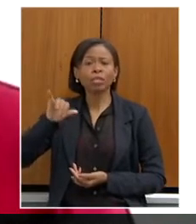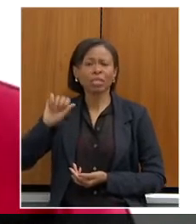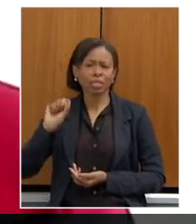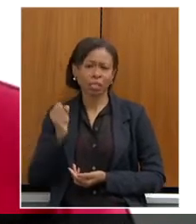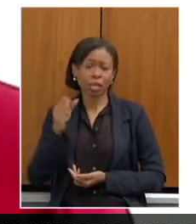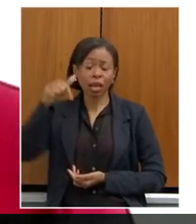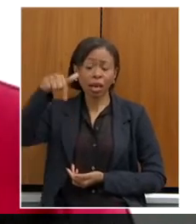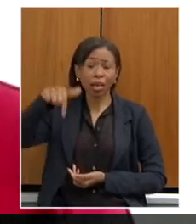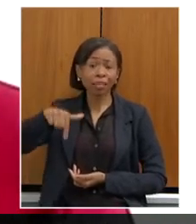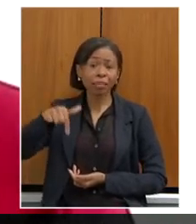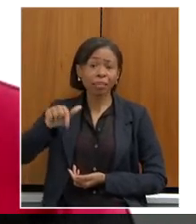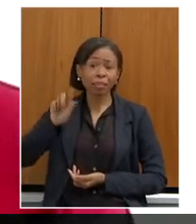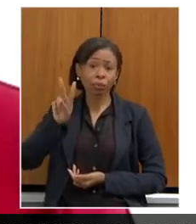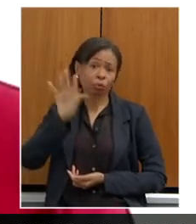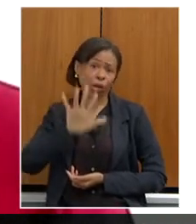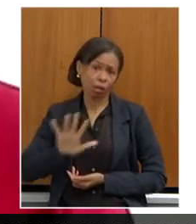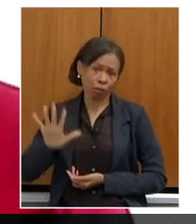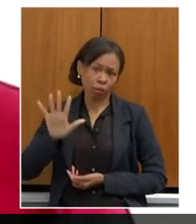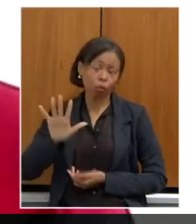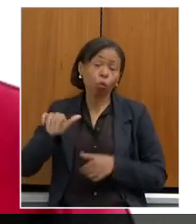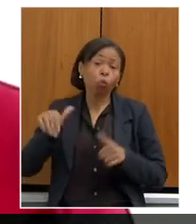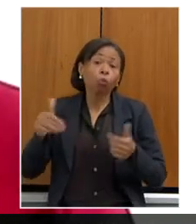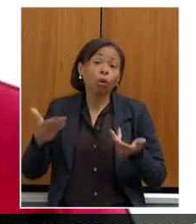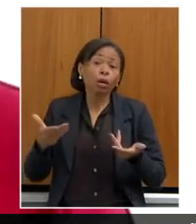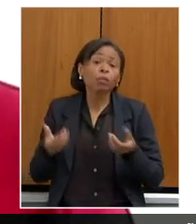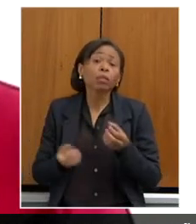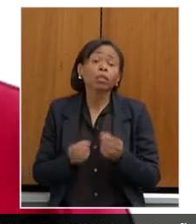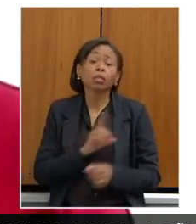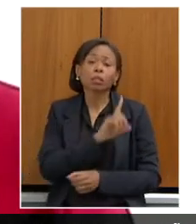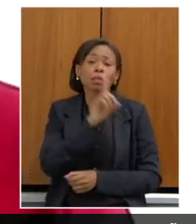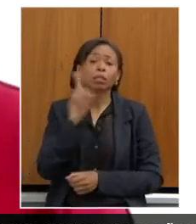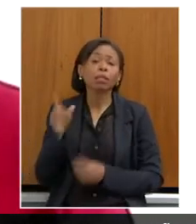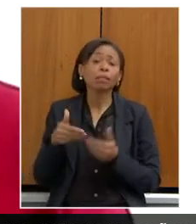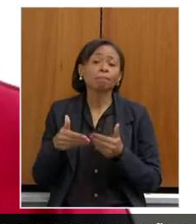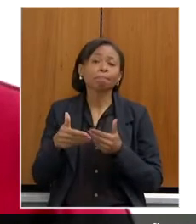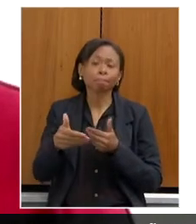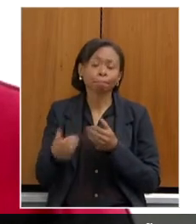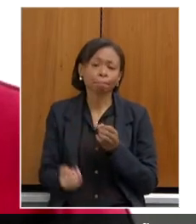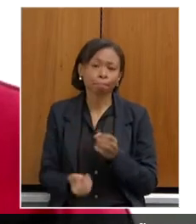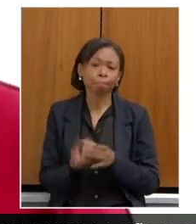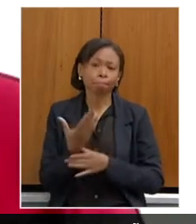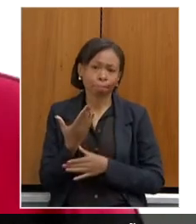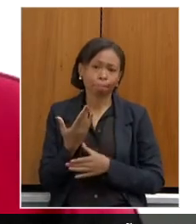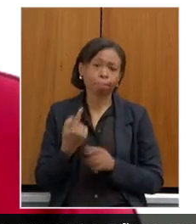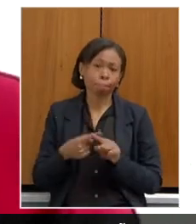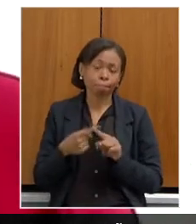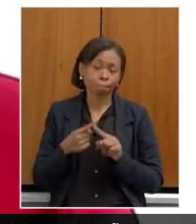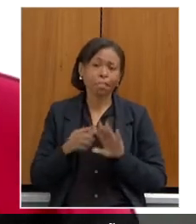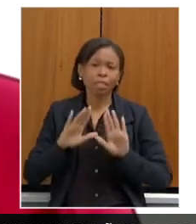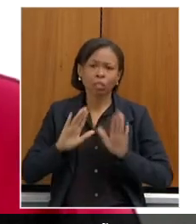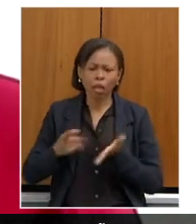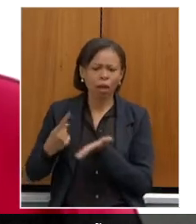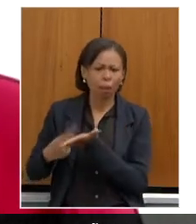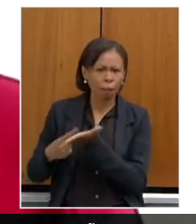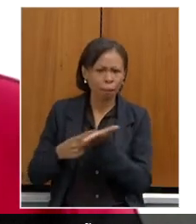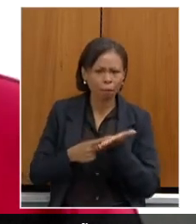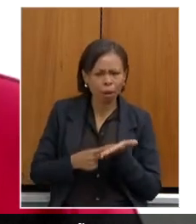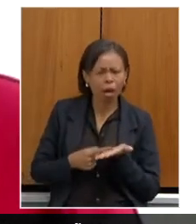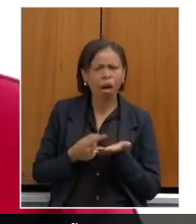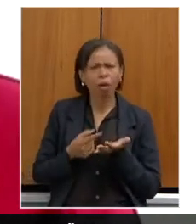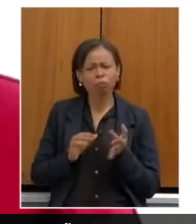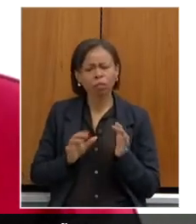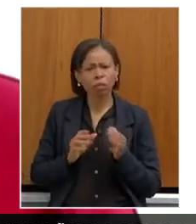difícil mas até entendimentos tratativos nós já fizemos com o hemoceno